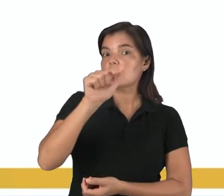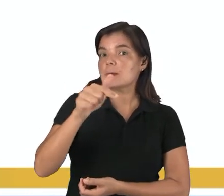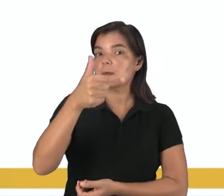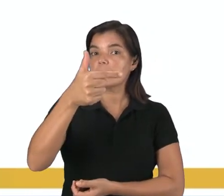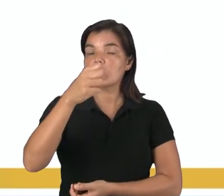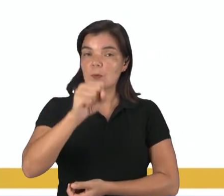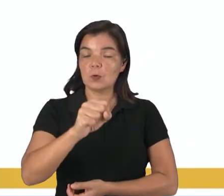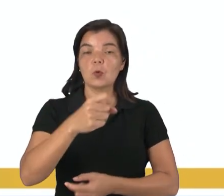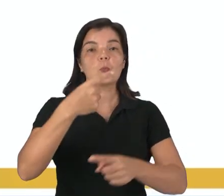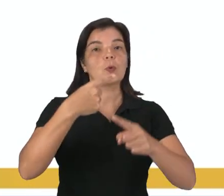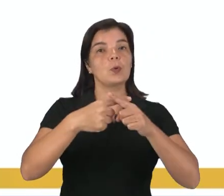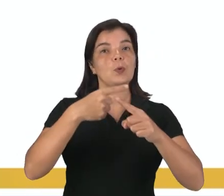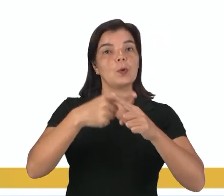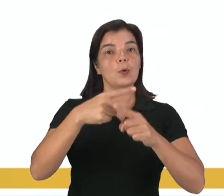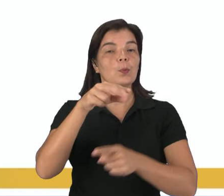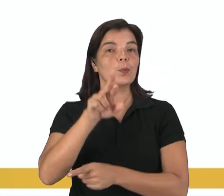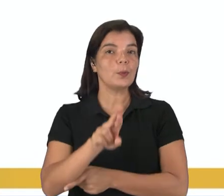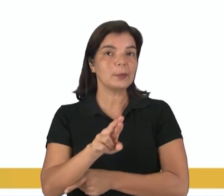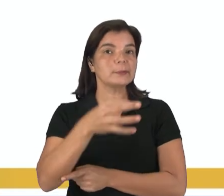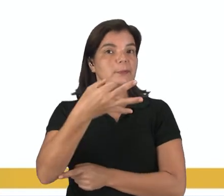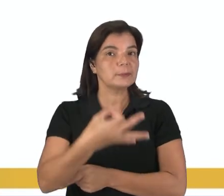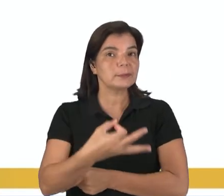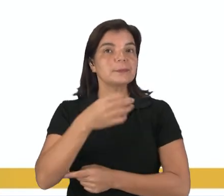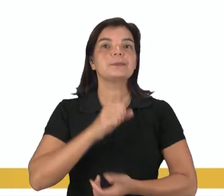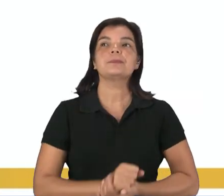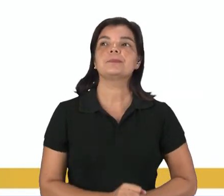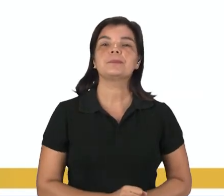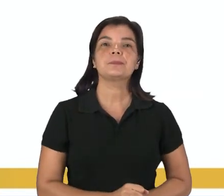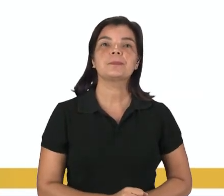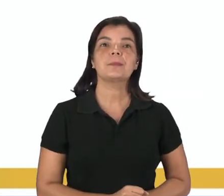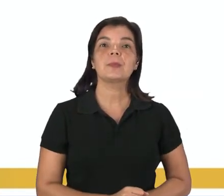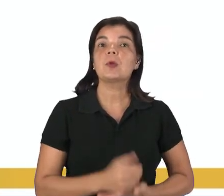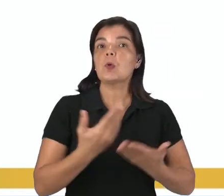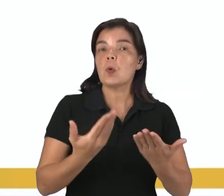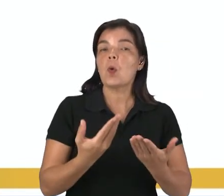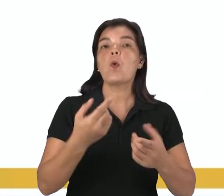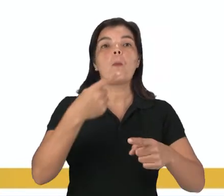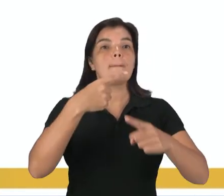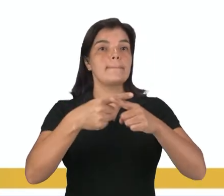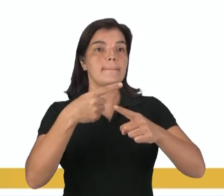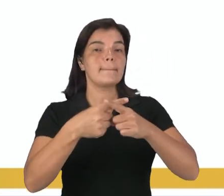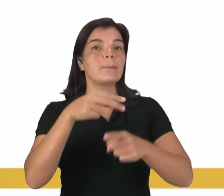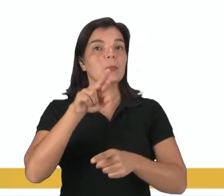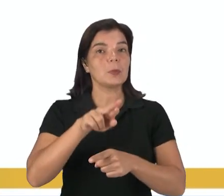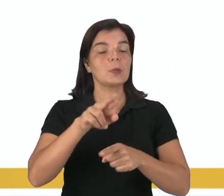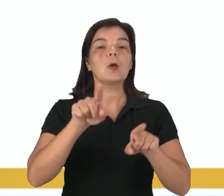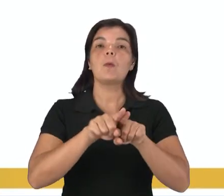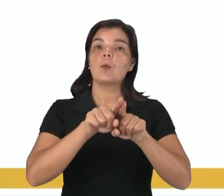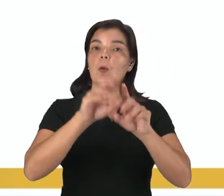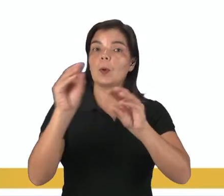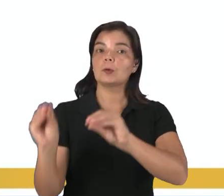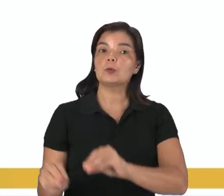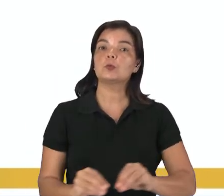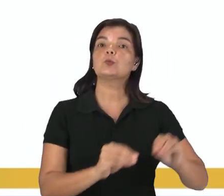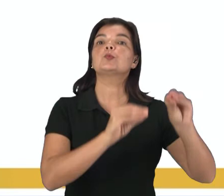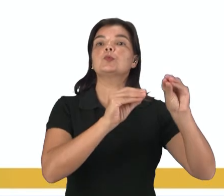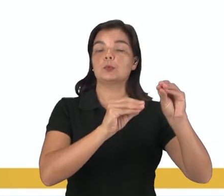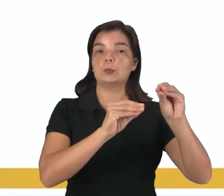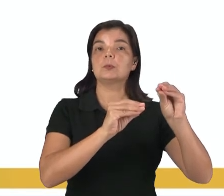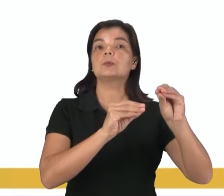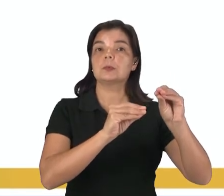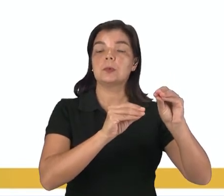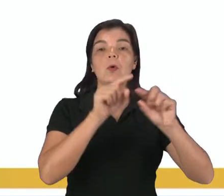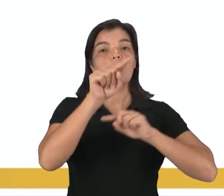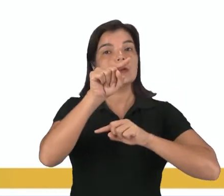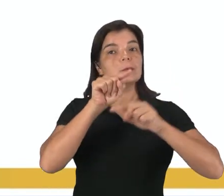6,28 ele está multiplicando raio sério e como ele está multiplicando ele passa para o outro lado